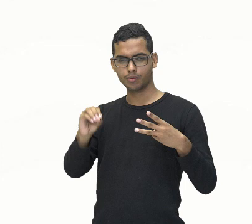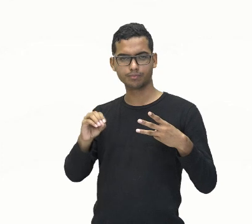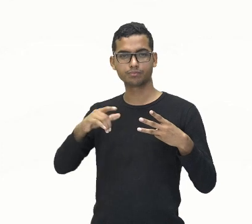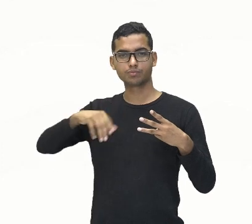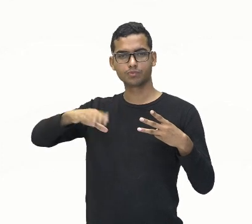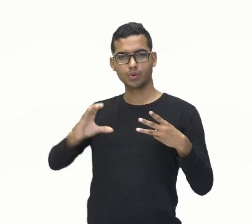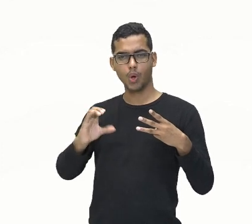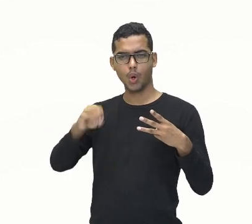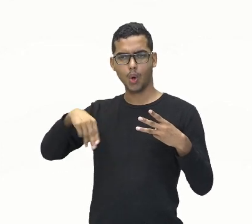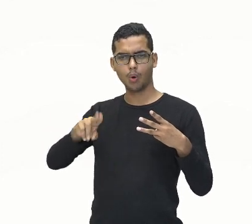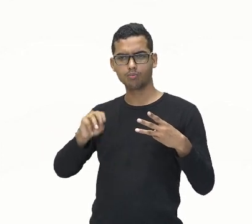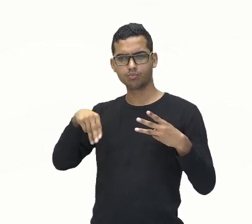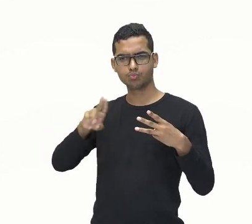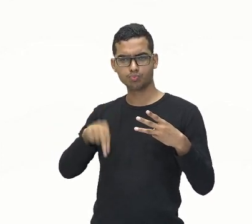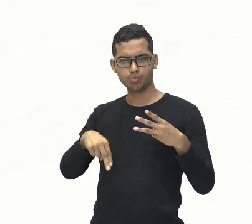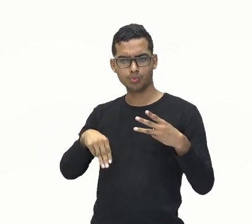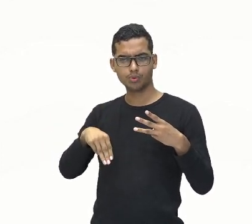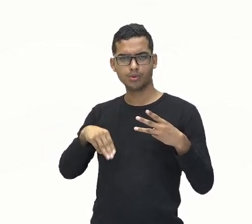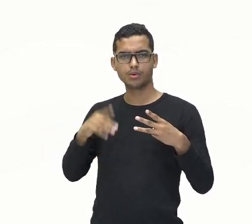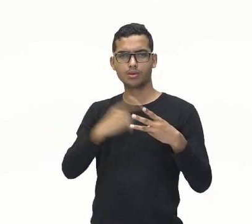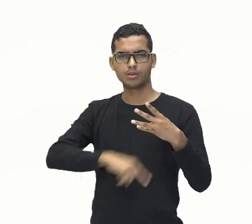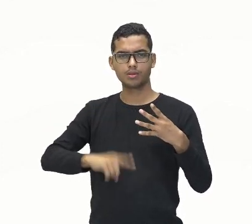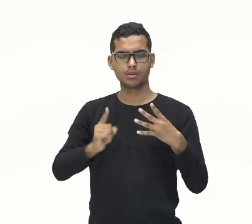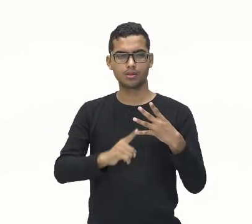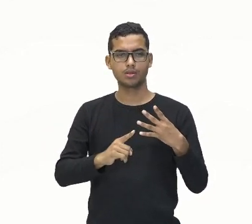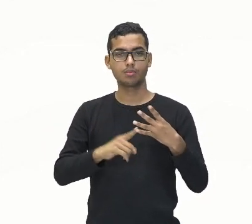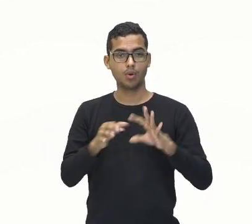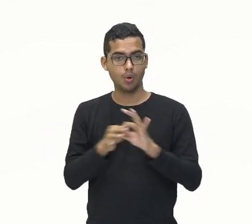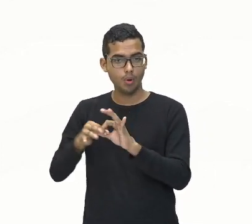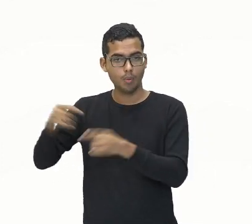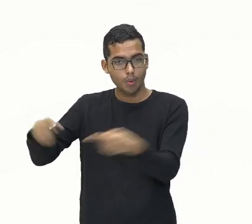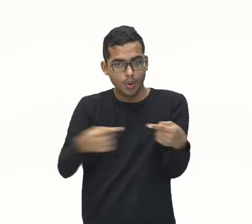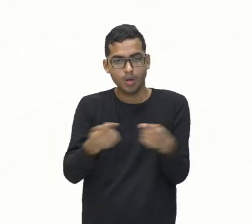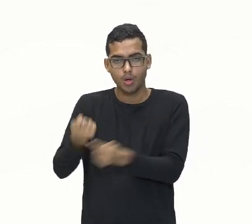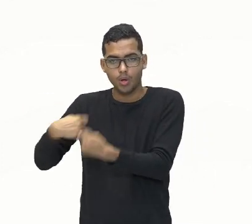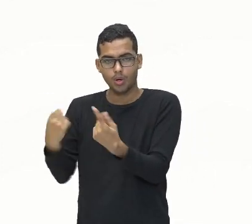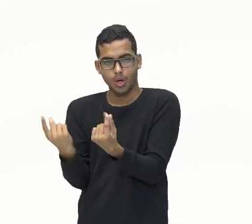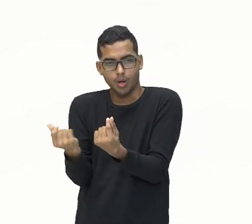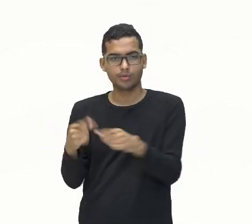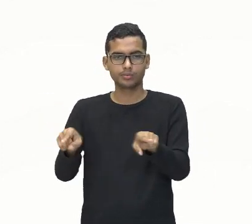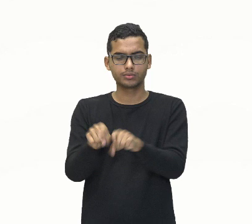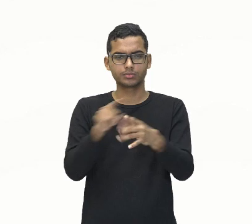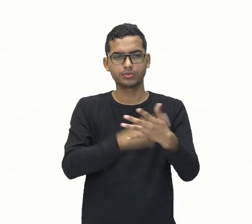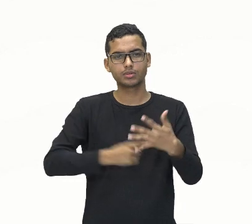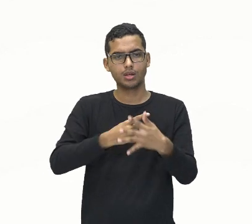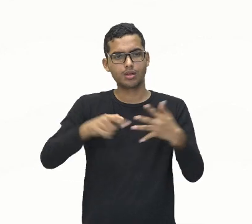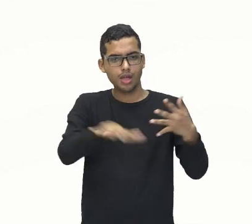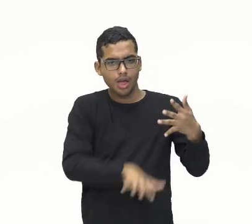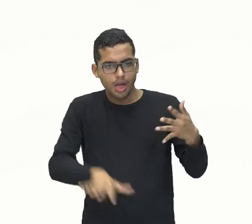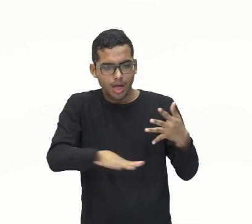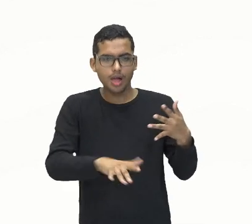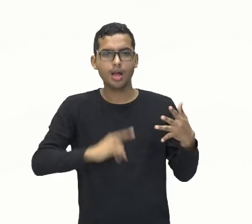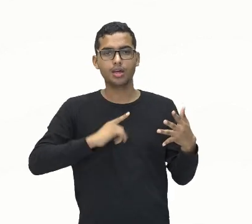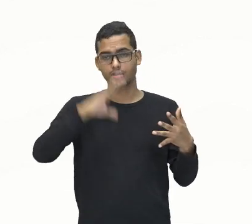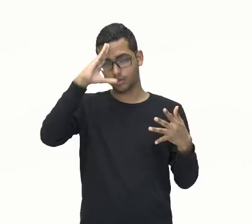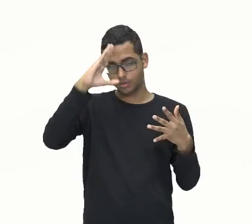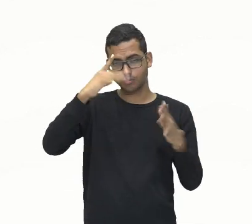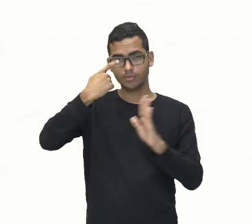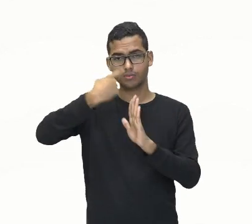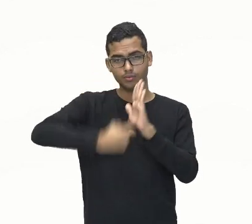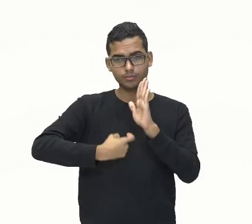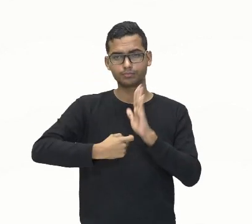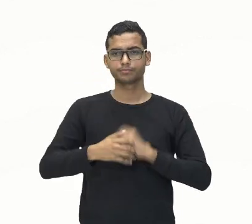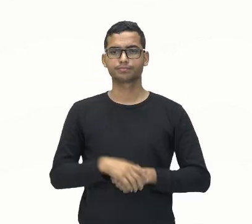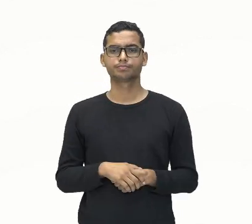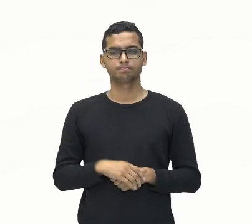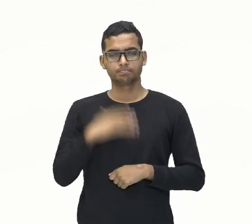Monetária e a Zona de Preferência Tarifária, tá? Então, todos os blocos econômicos